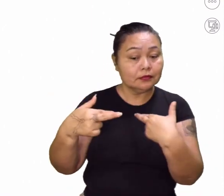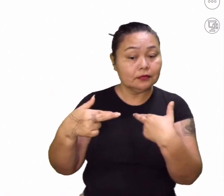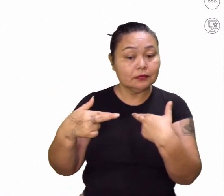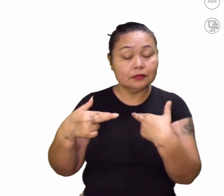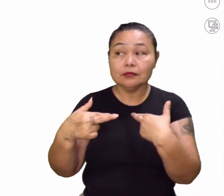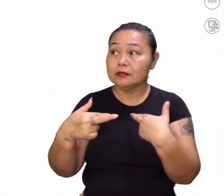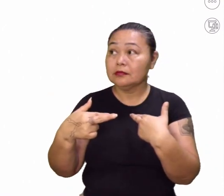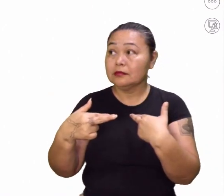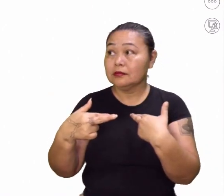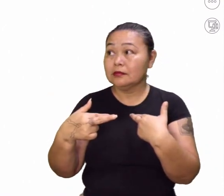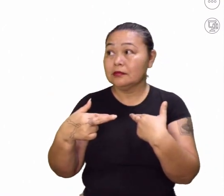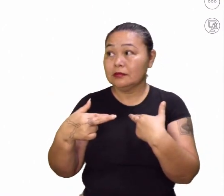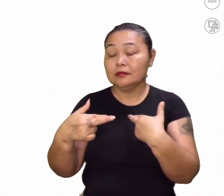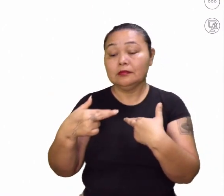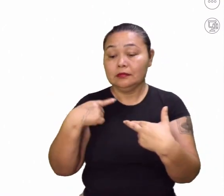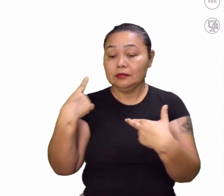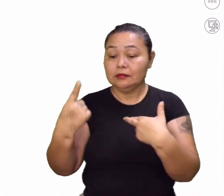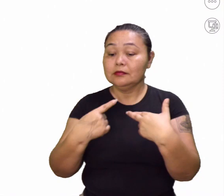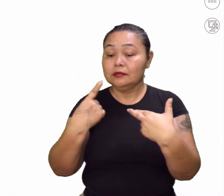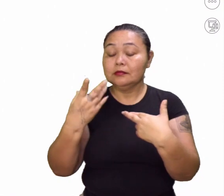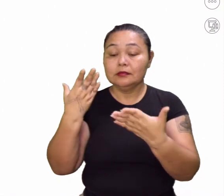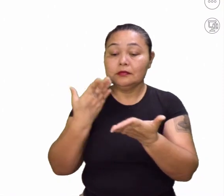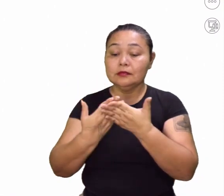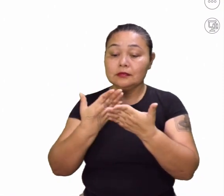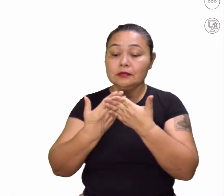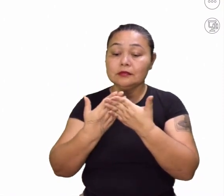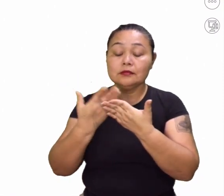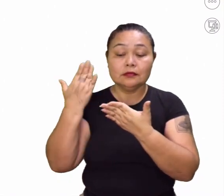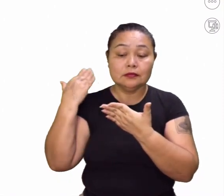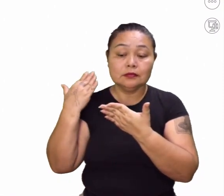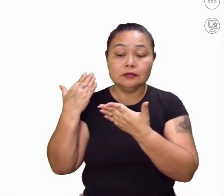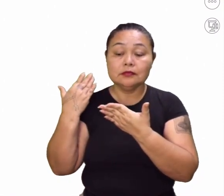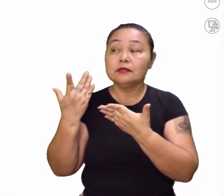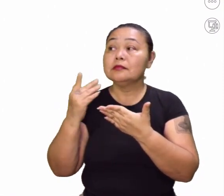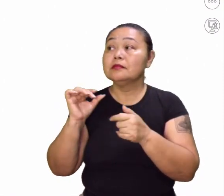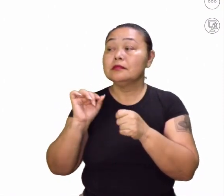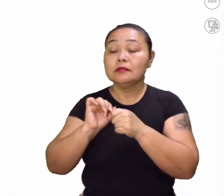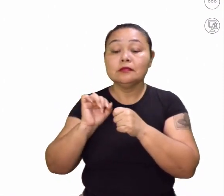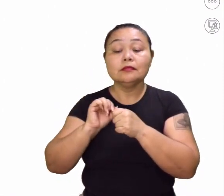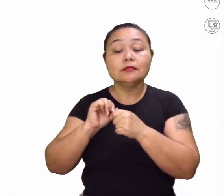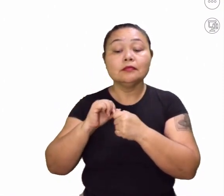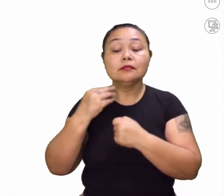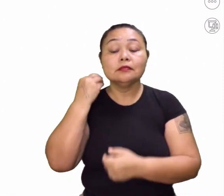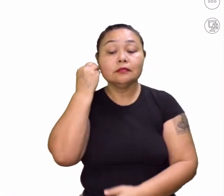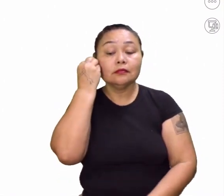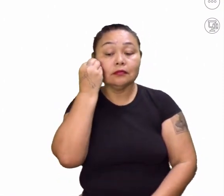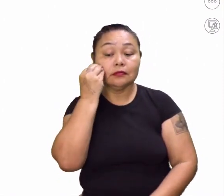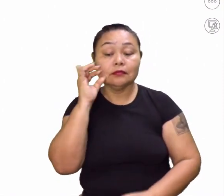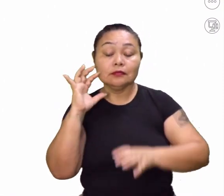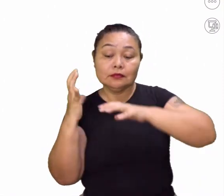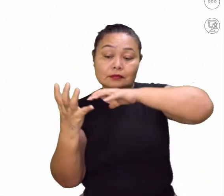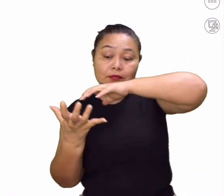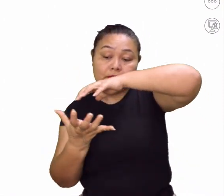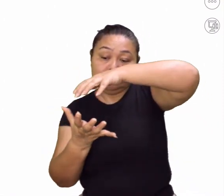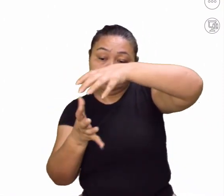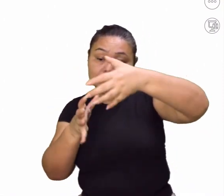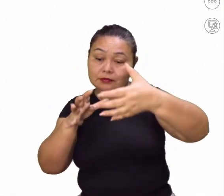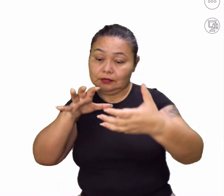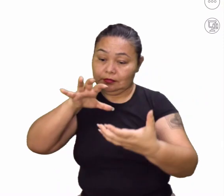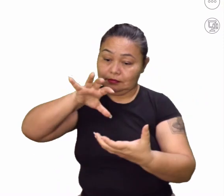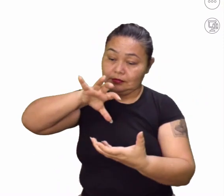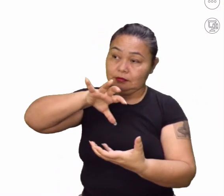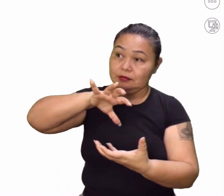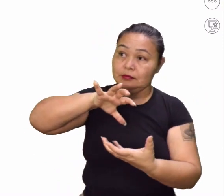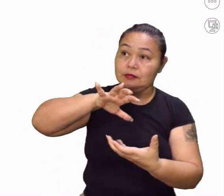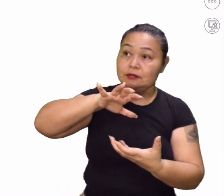a palavra que você usou, que nós usamos na aula passada, está relacionado à esfericidade do planeta. Bem, exatamente. Ou